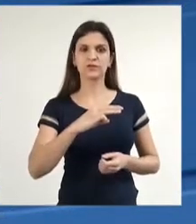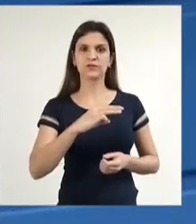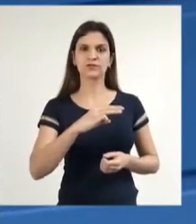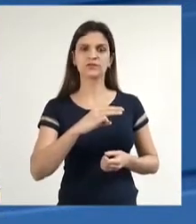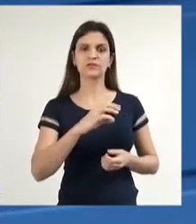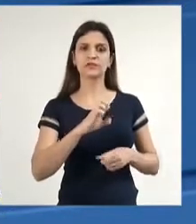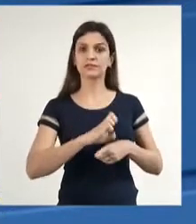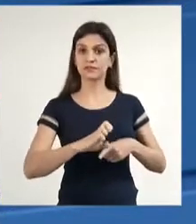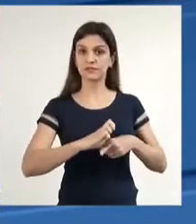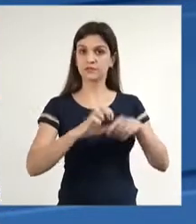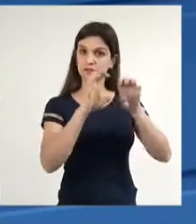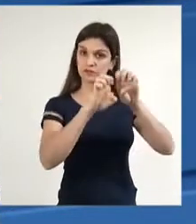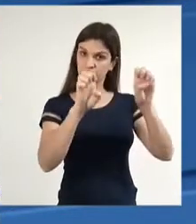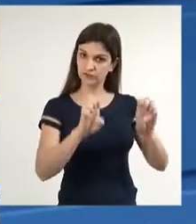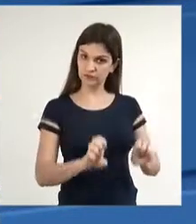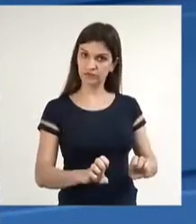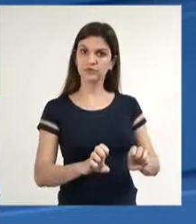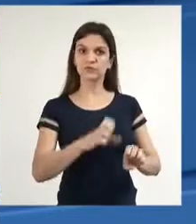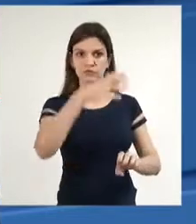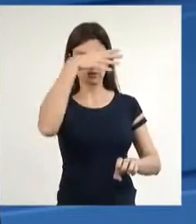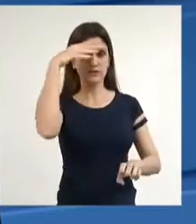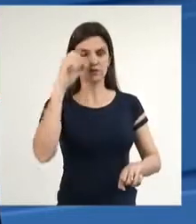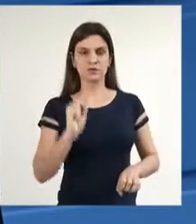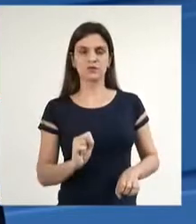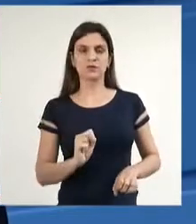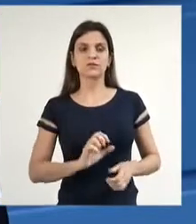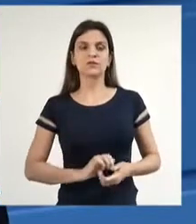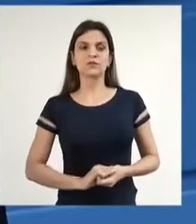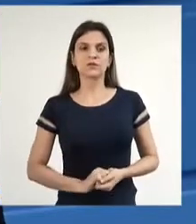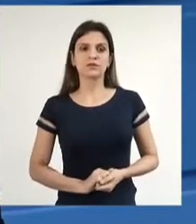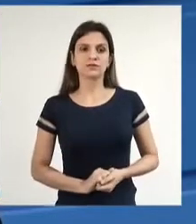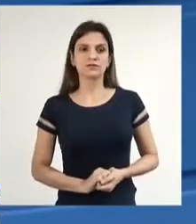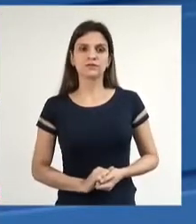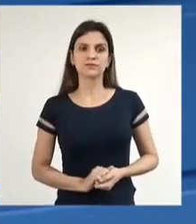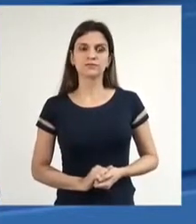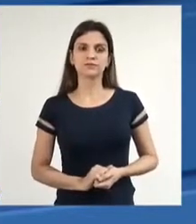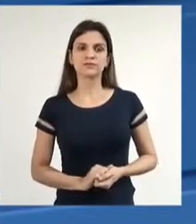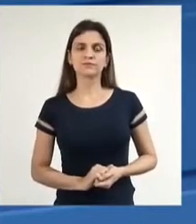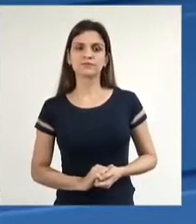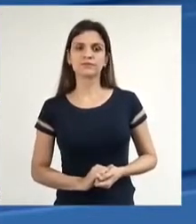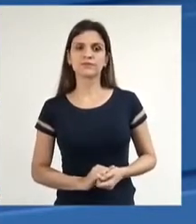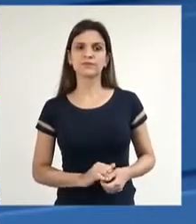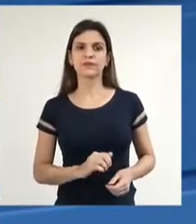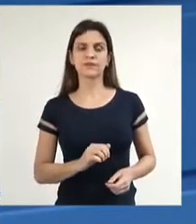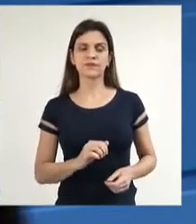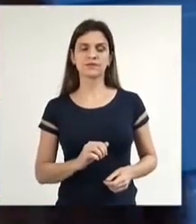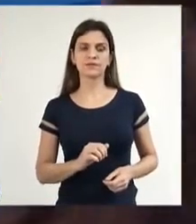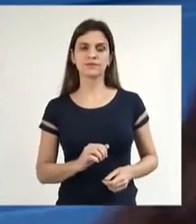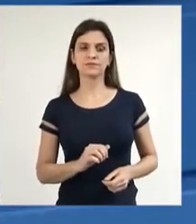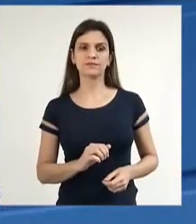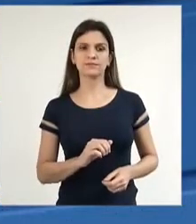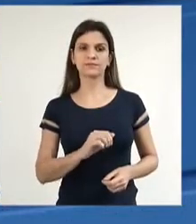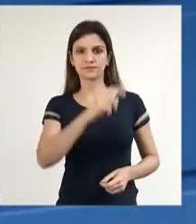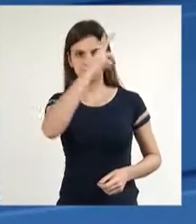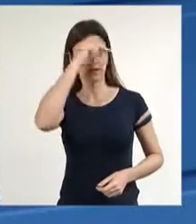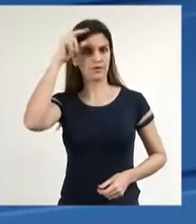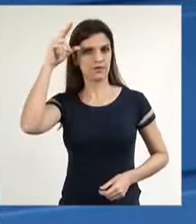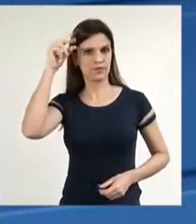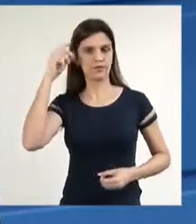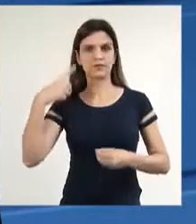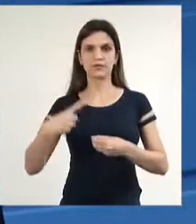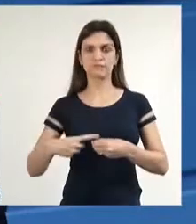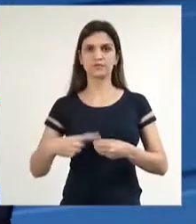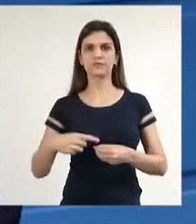de Infraestrutura do Mato Grosso do Sul, e a prefeita municipal de